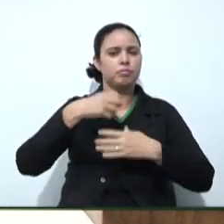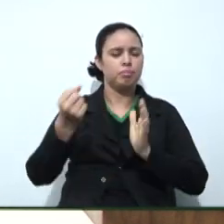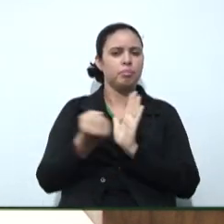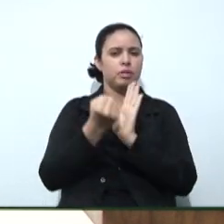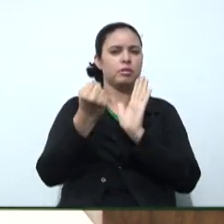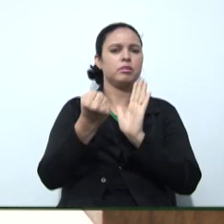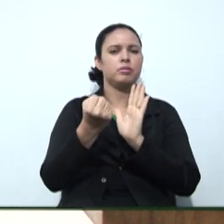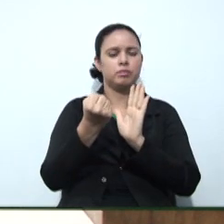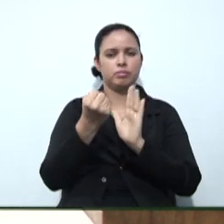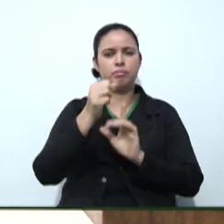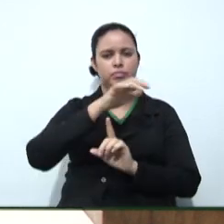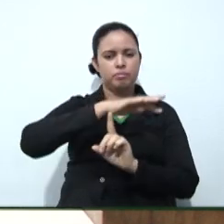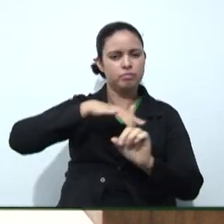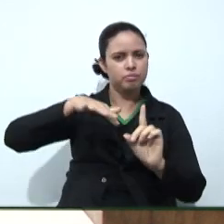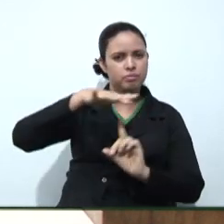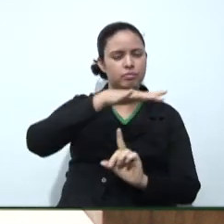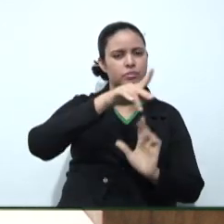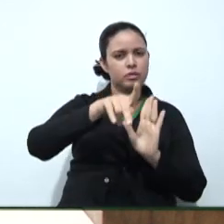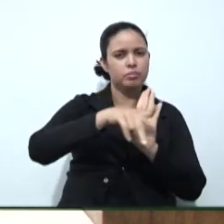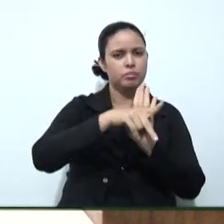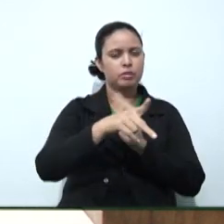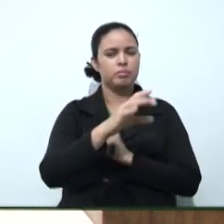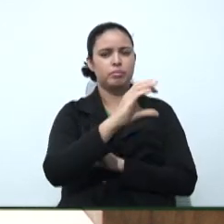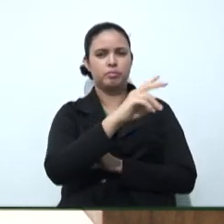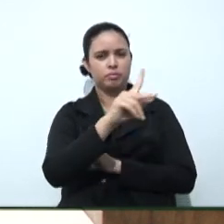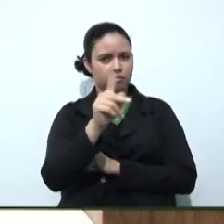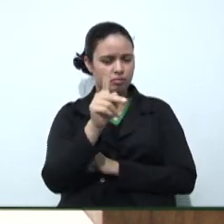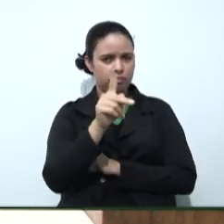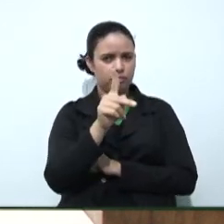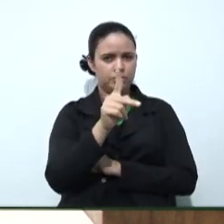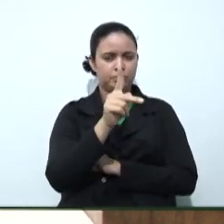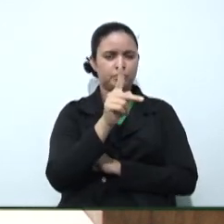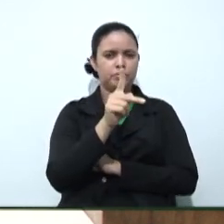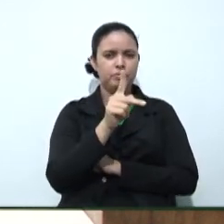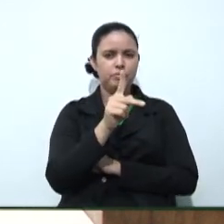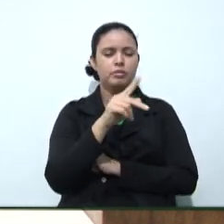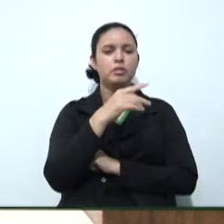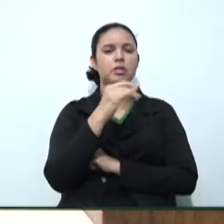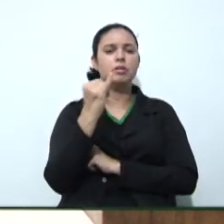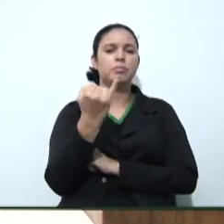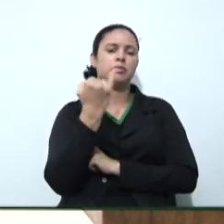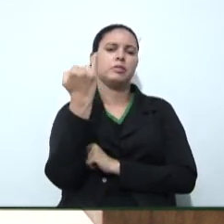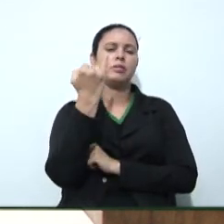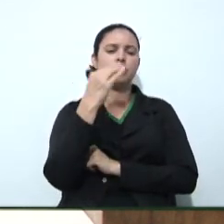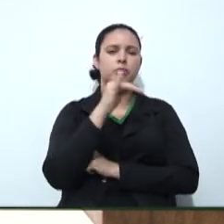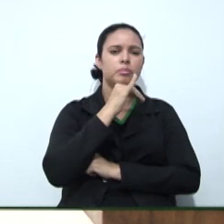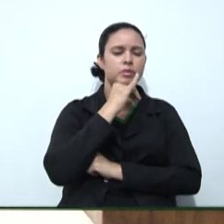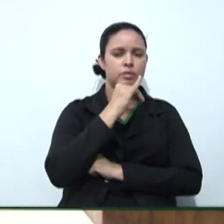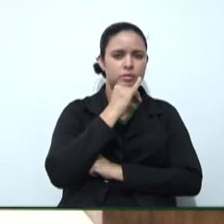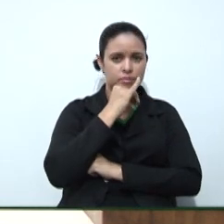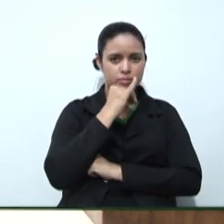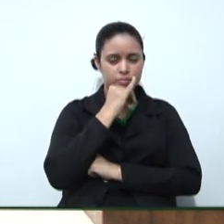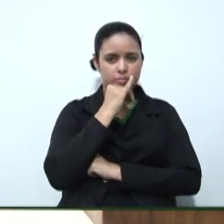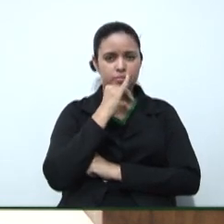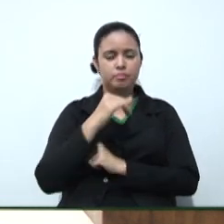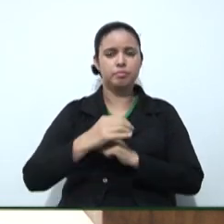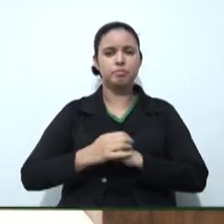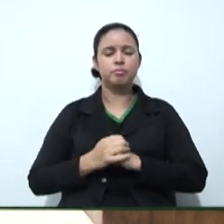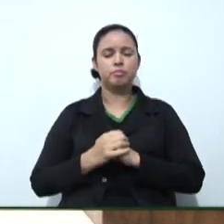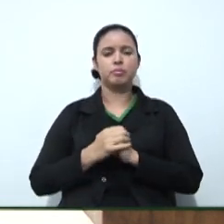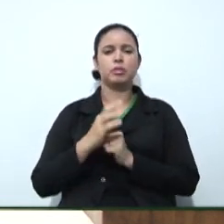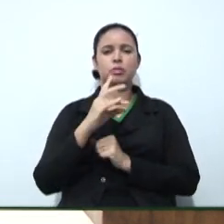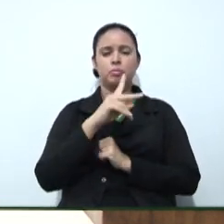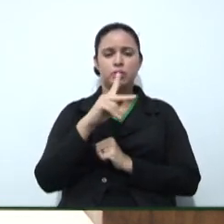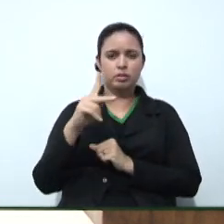impacto ambiental causado pela cooperativa. Então é muito importante, por exemplo, que a